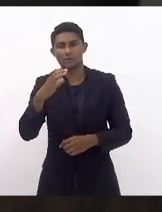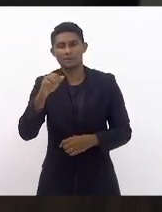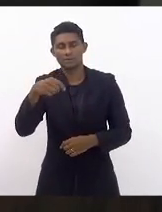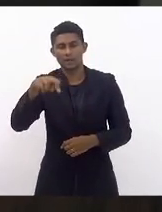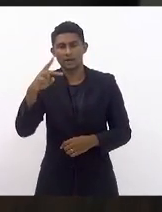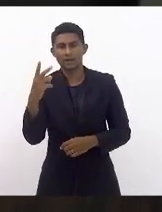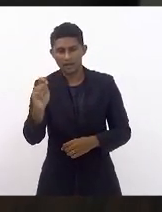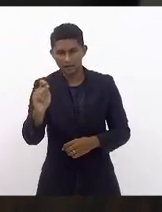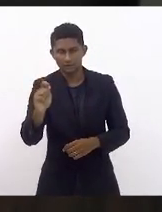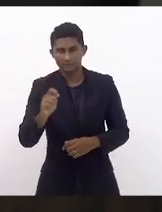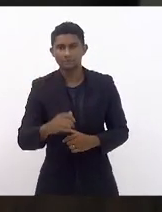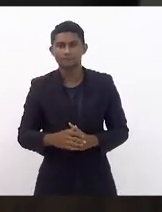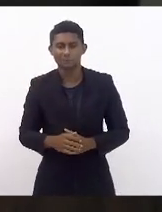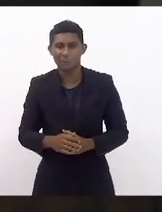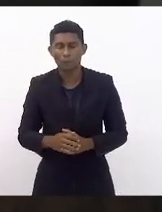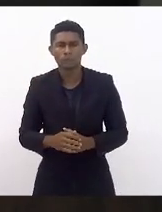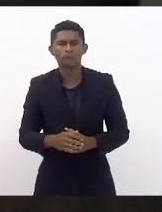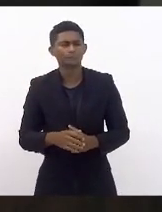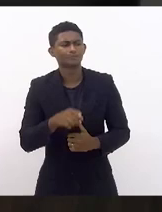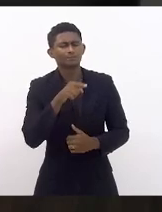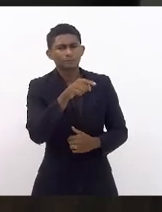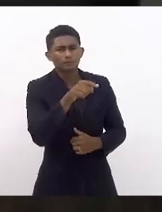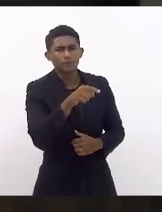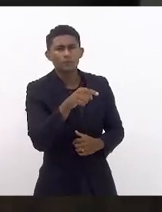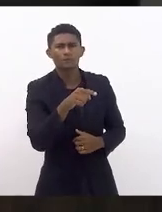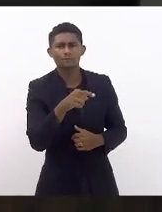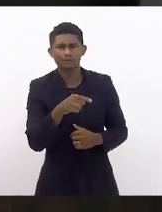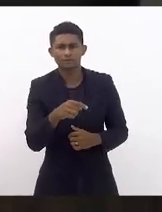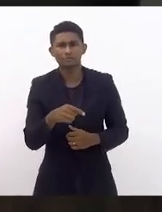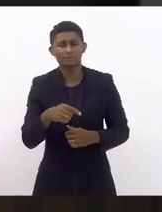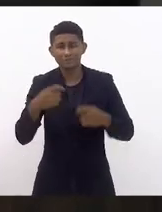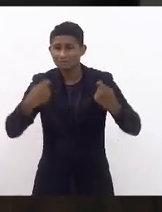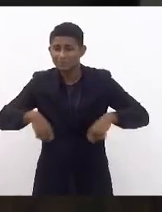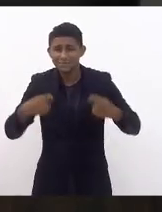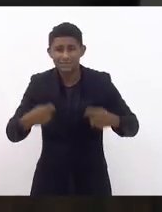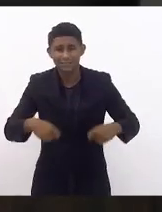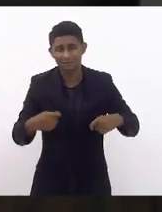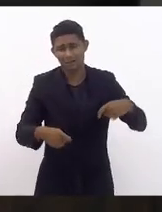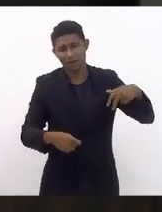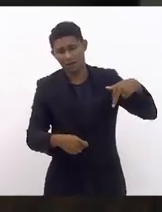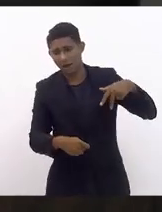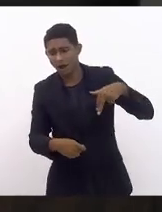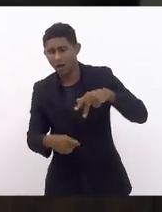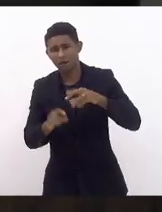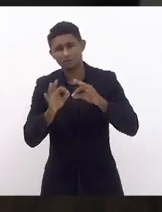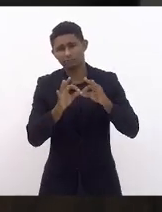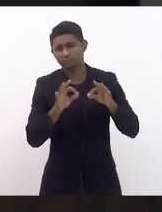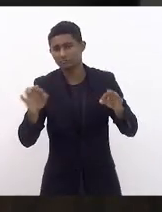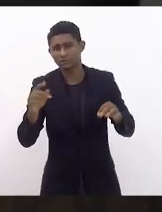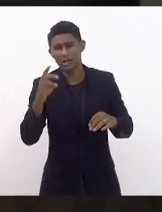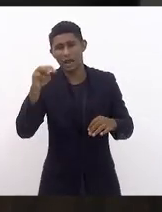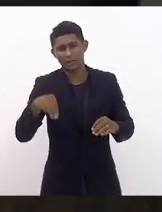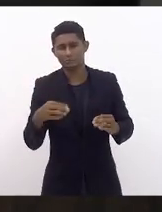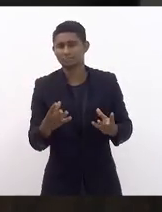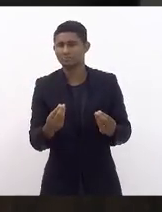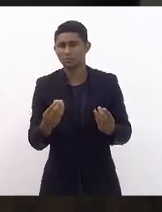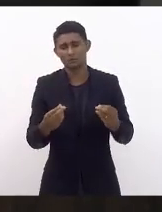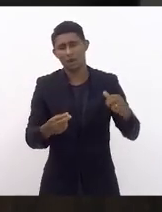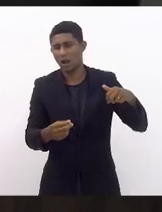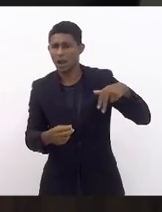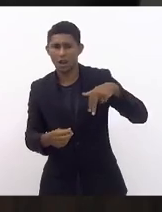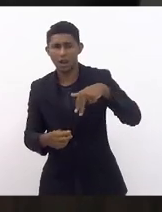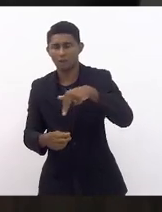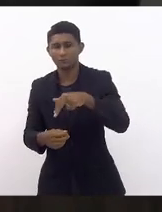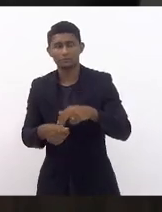e Iguaçuano. Mário Vaz caminhava muitos quilômetros para poder estudar. Sua mãe levava